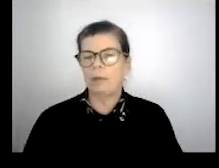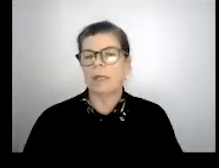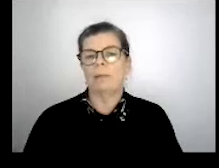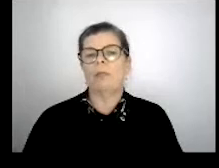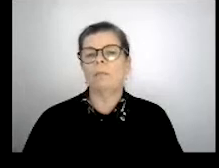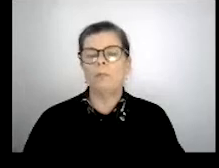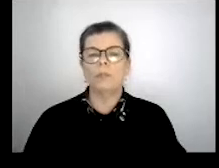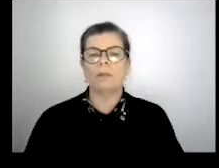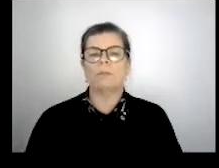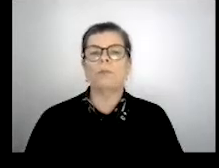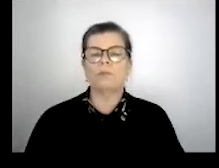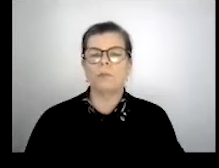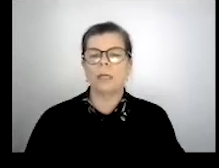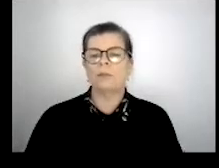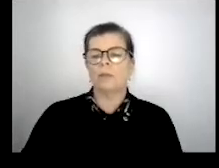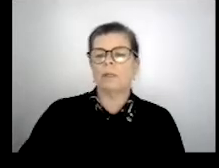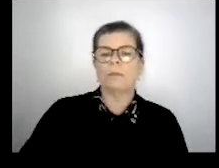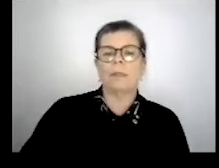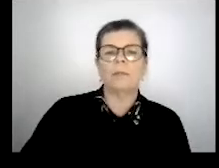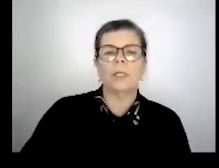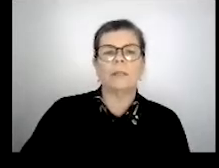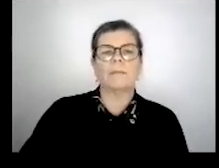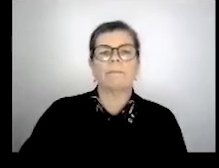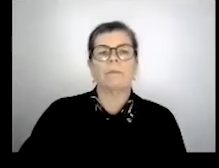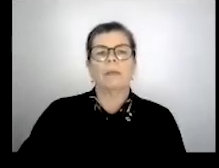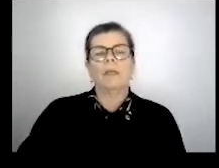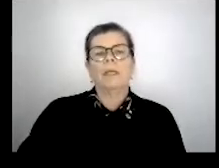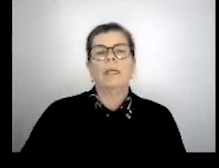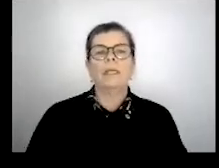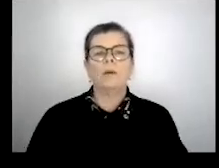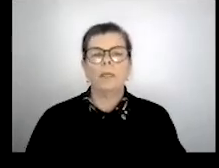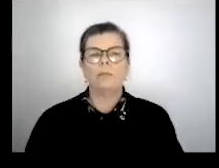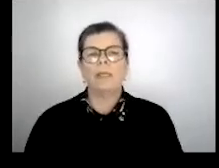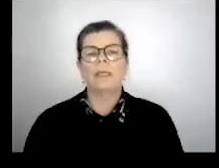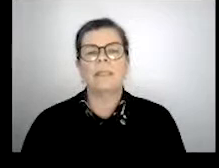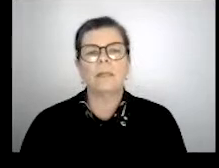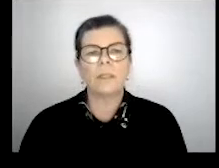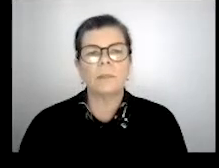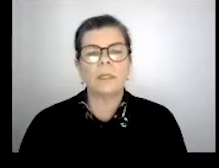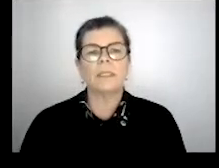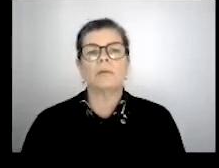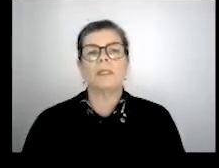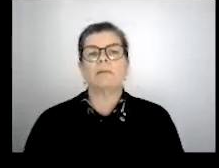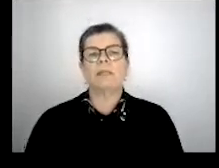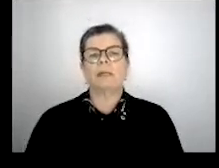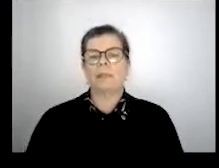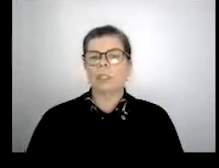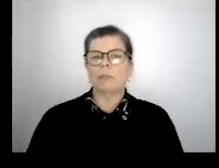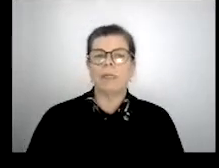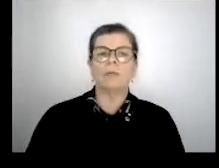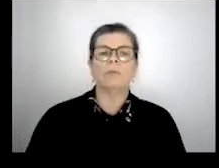vai melhorar, porque muitos funcionários circularam pela emergência. E aí, realmente, vai realizar a nossa simulação, que deve